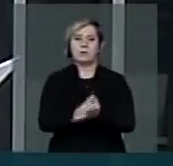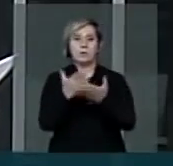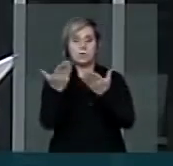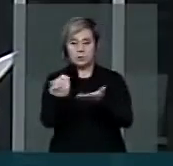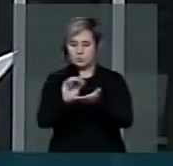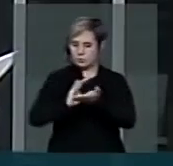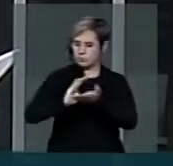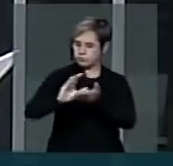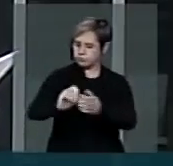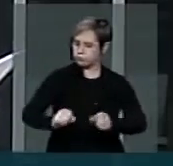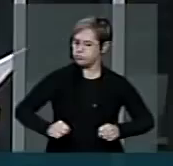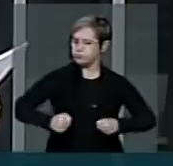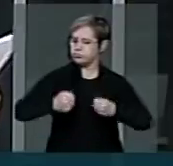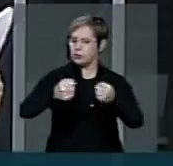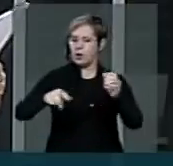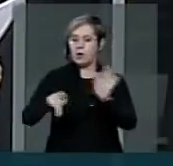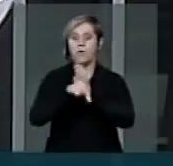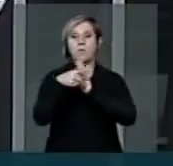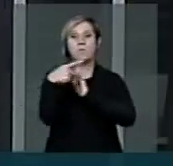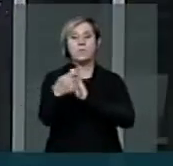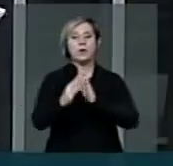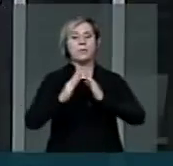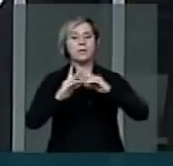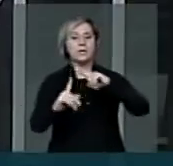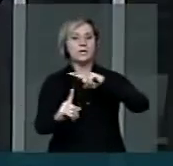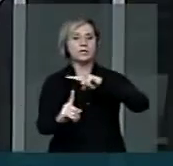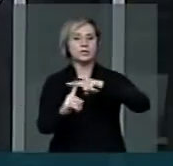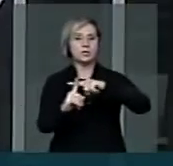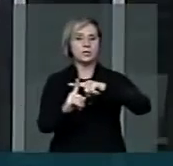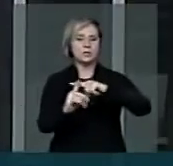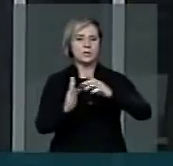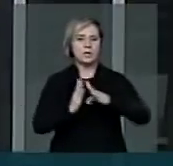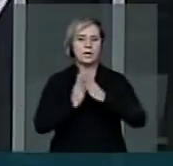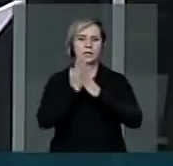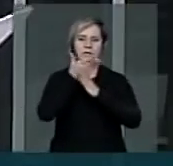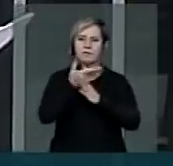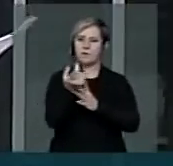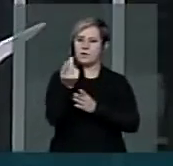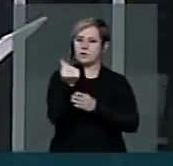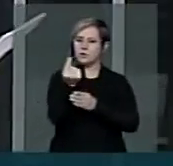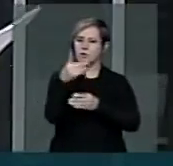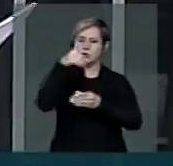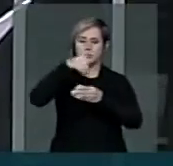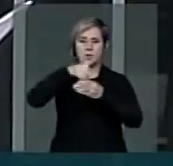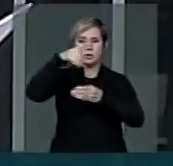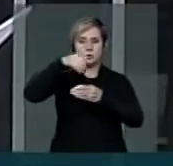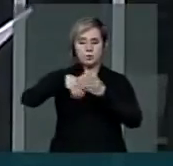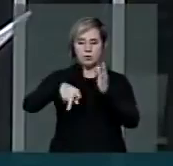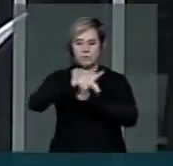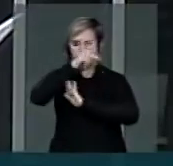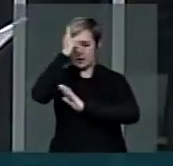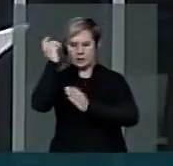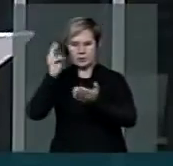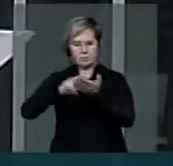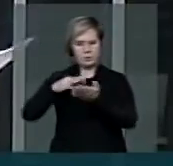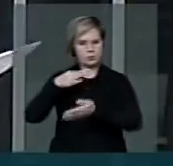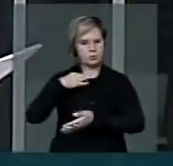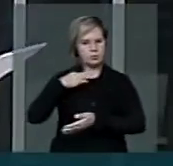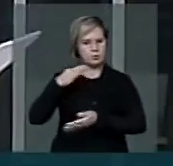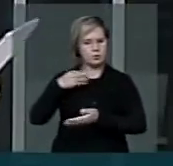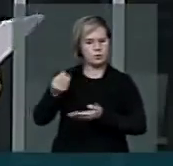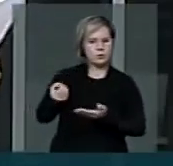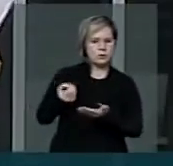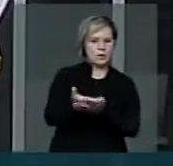investido pela própria igreja através dos dízimos e ofertas. Interessante é que ele diz